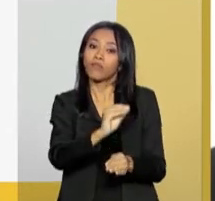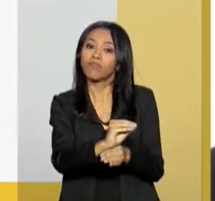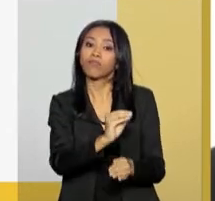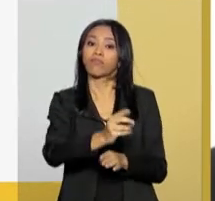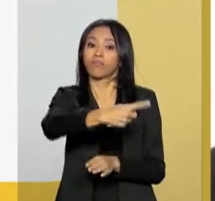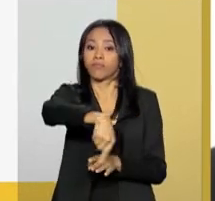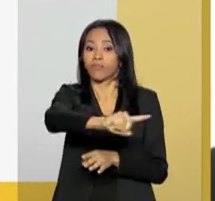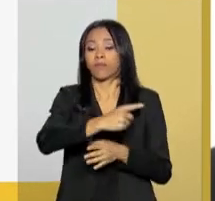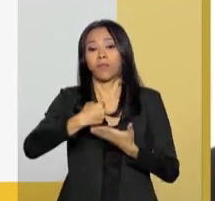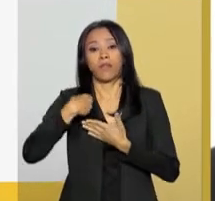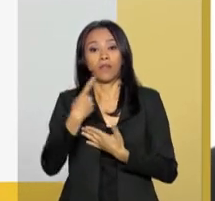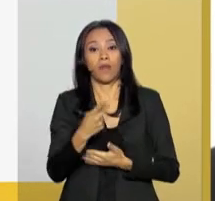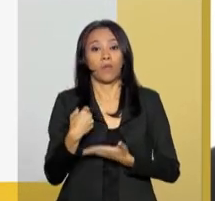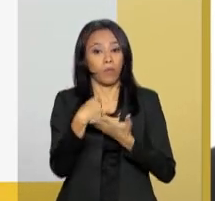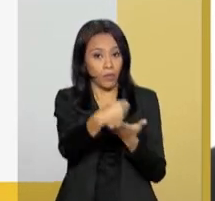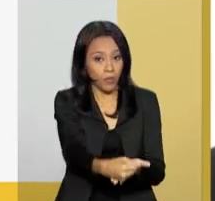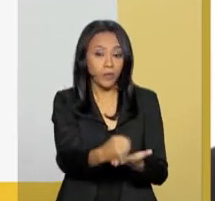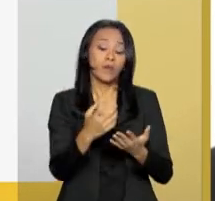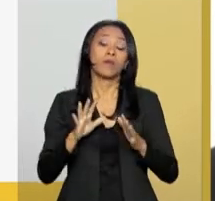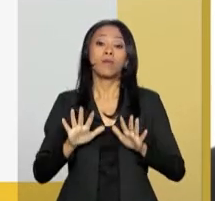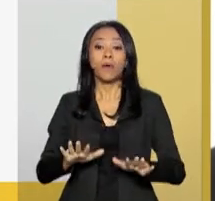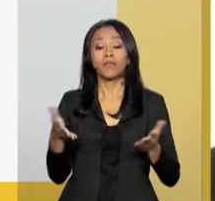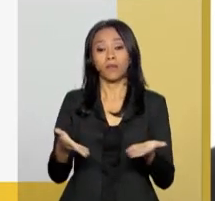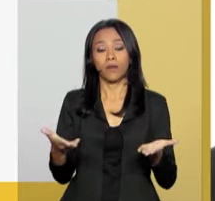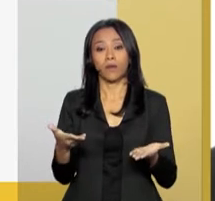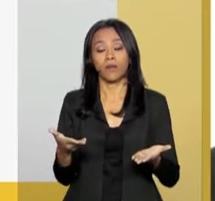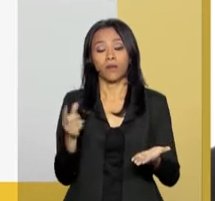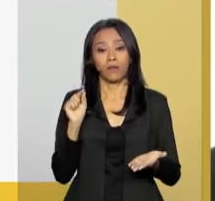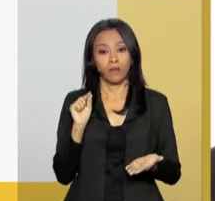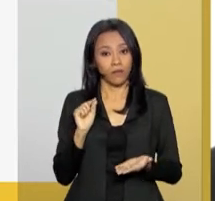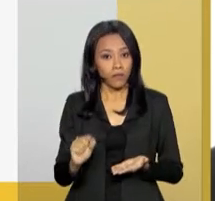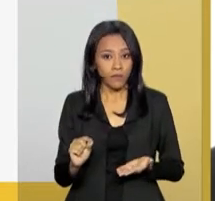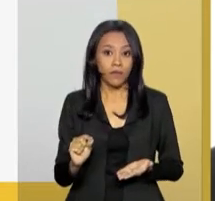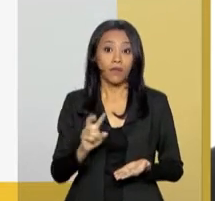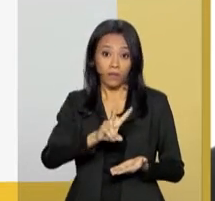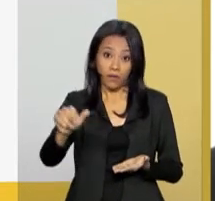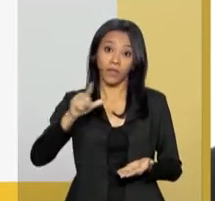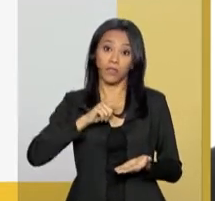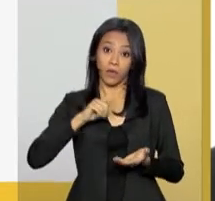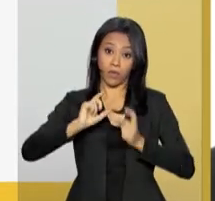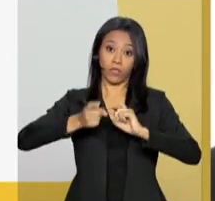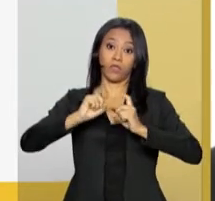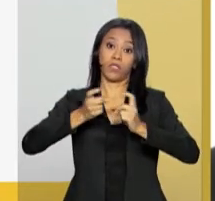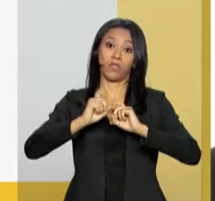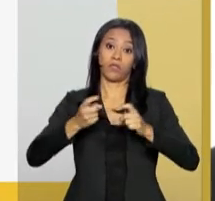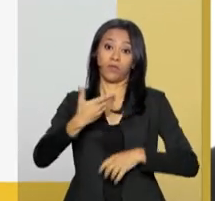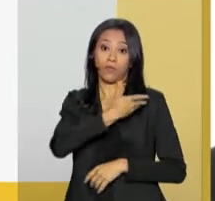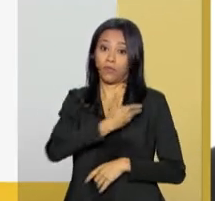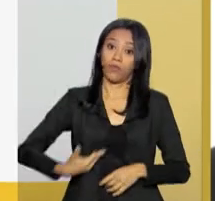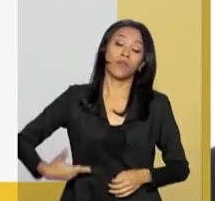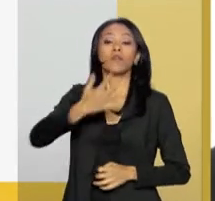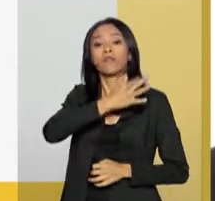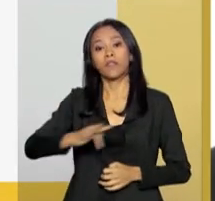necessário de apoio em Pacaraima. Mas agora o que muda é que vai ter uma gestão federal agora da fronteira ali,